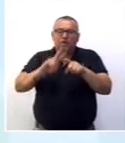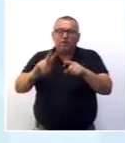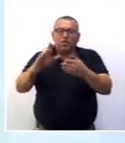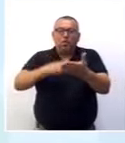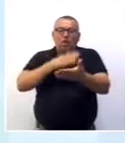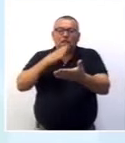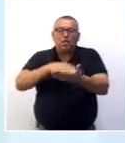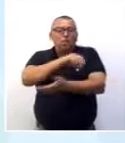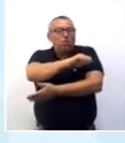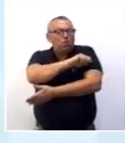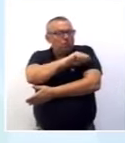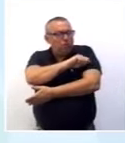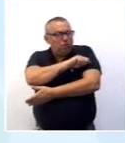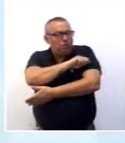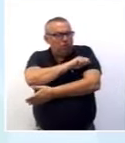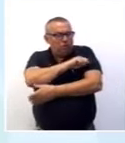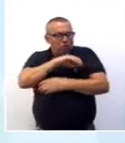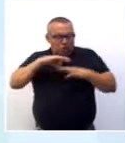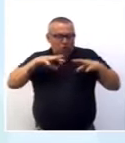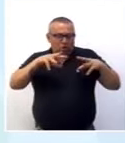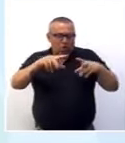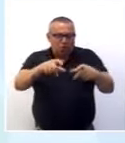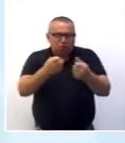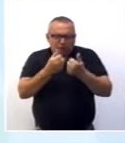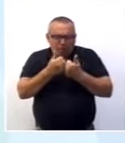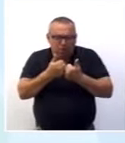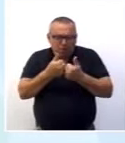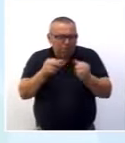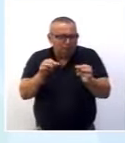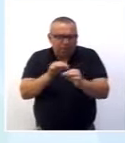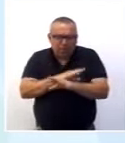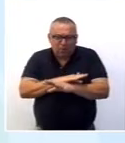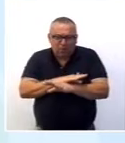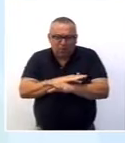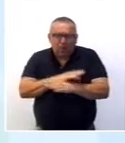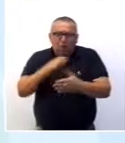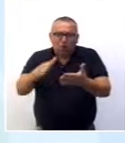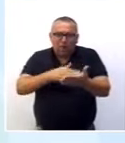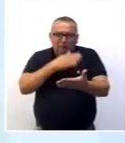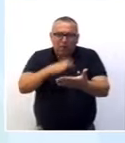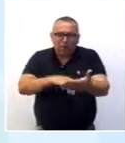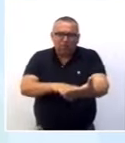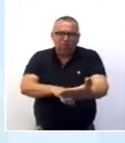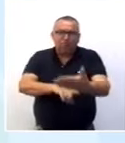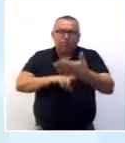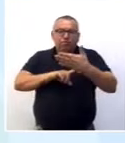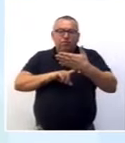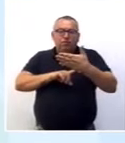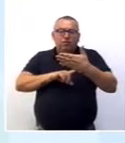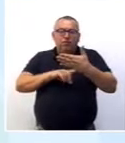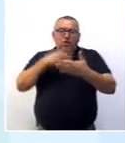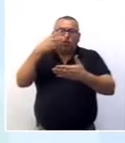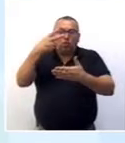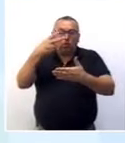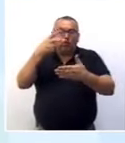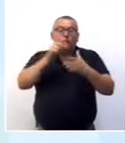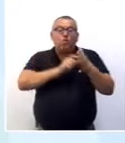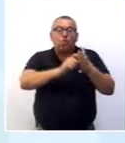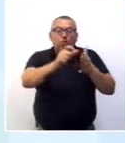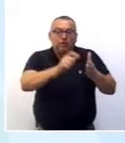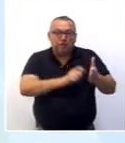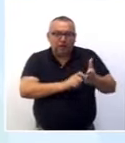do aluno, será que tudo isso nos basta? O caderno vai trazer para nós dois outros conceitos,